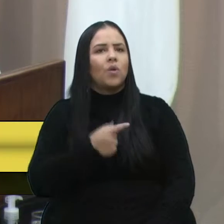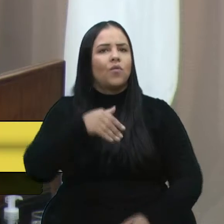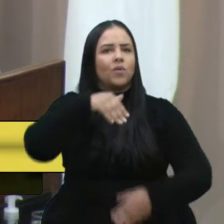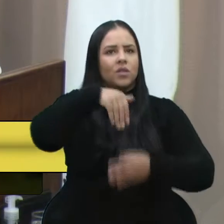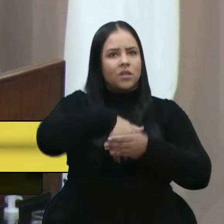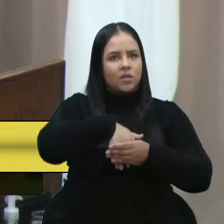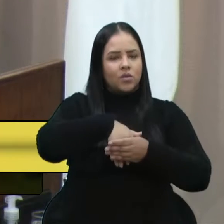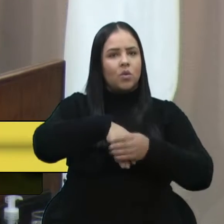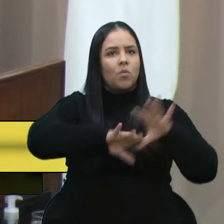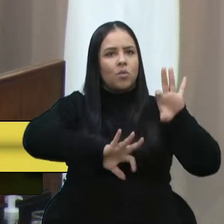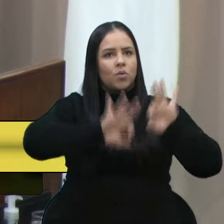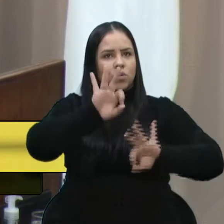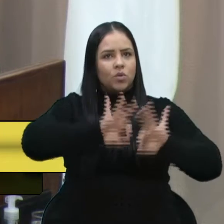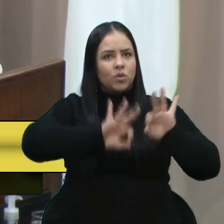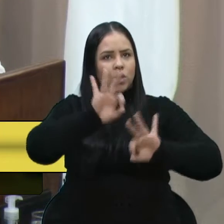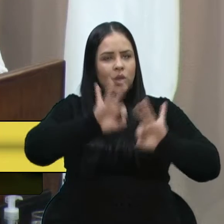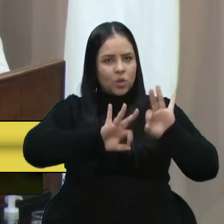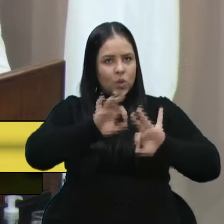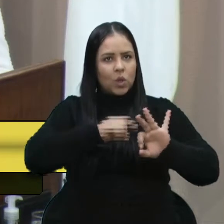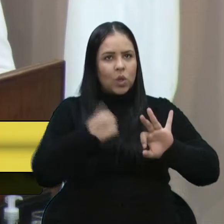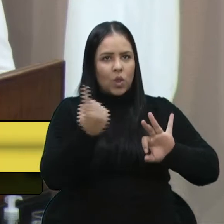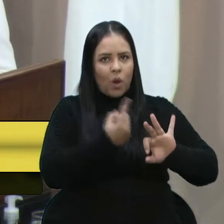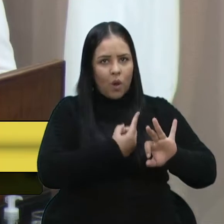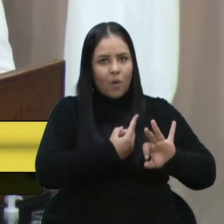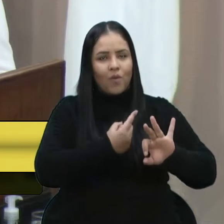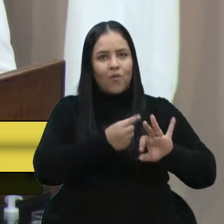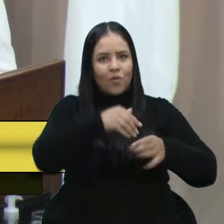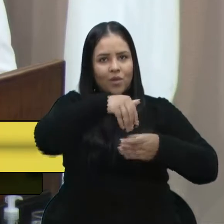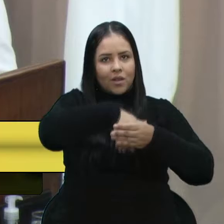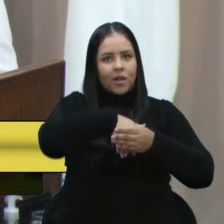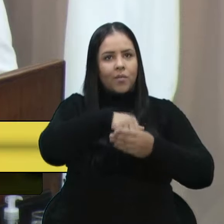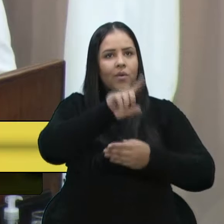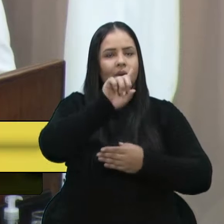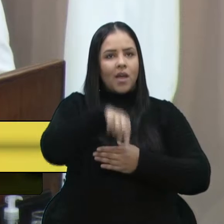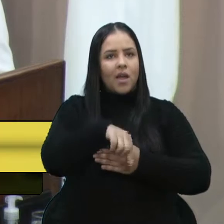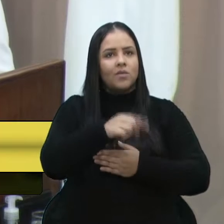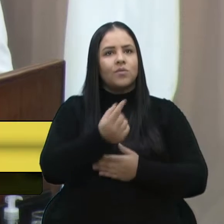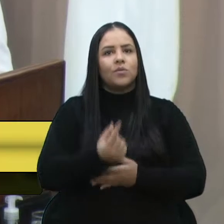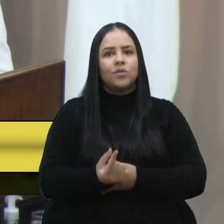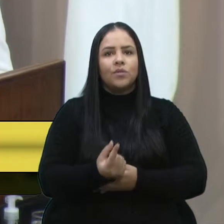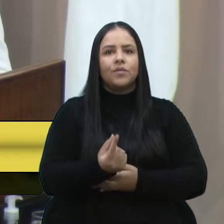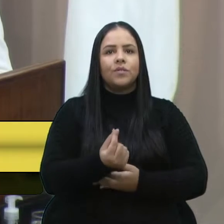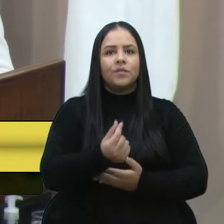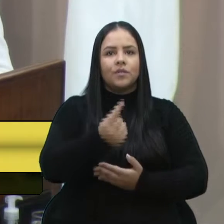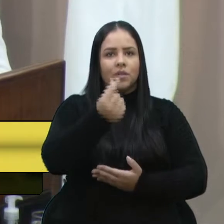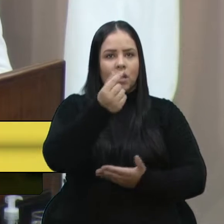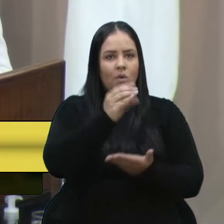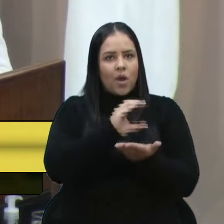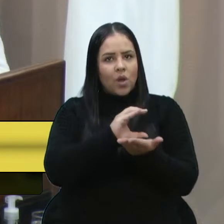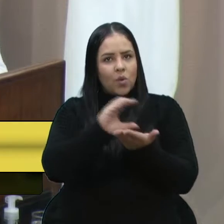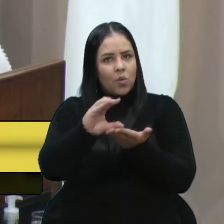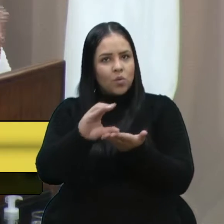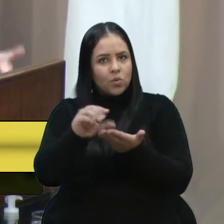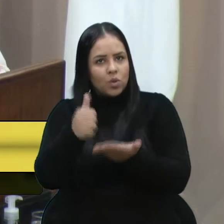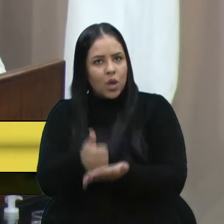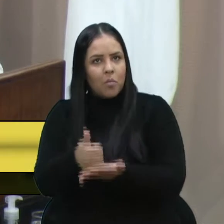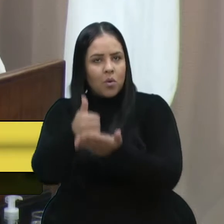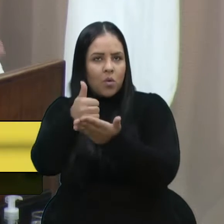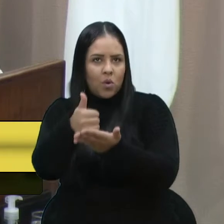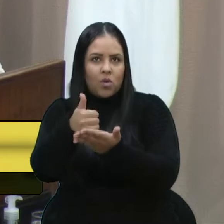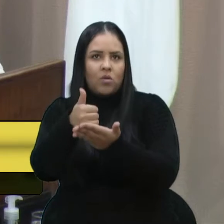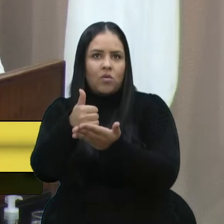dos projetos que nós votamos, foi o subsídio, a isenção